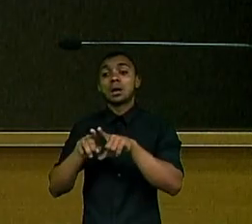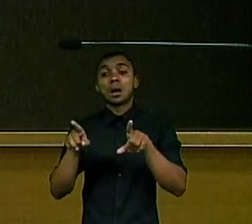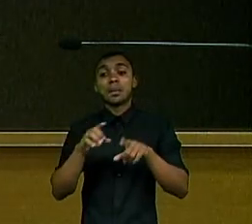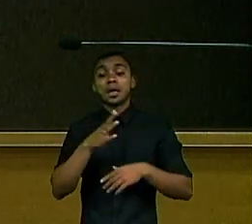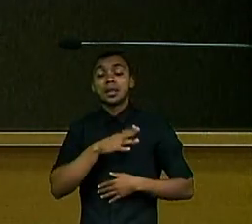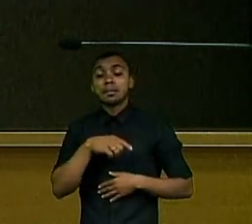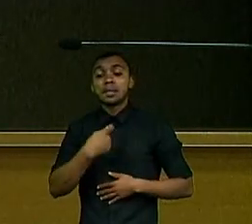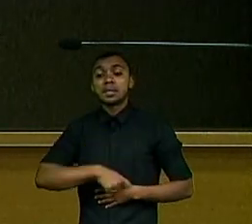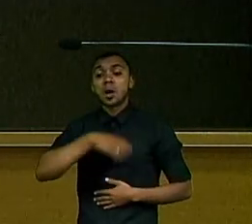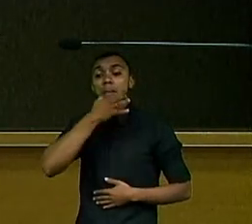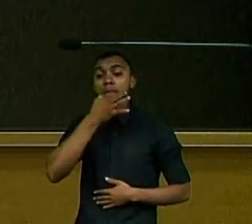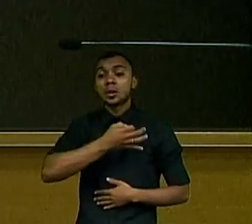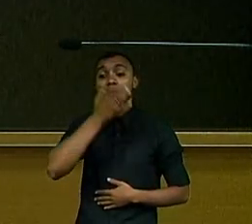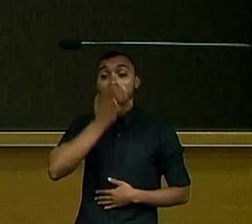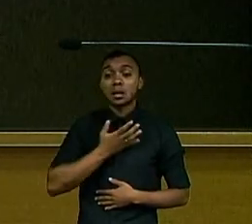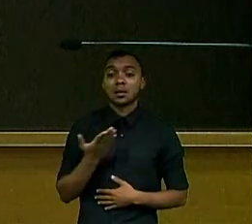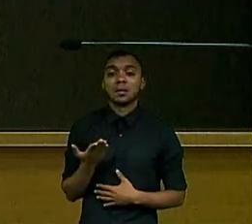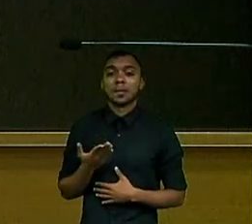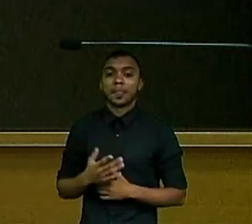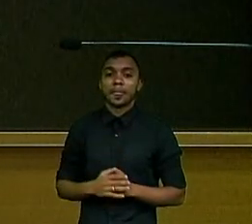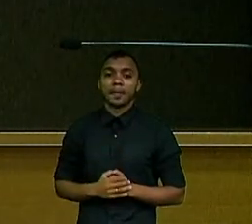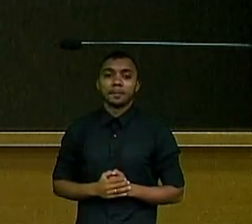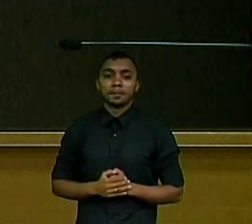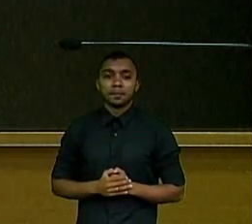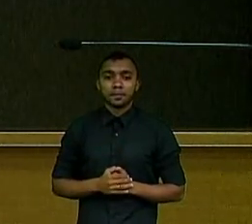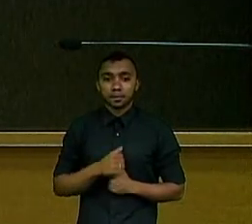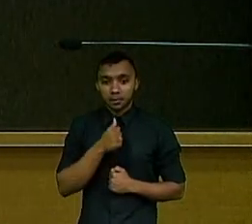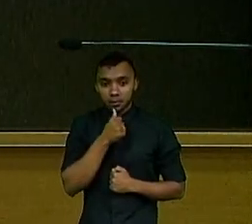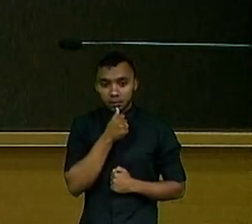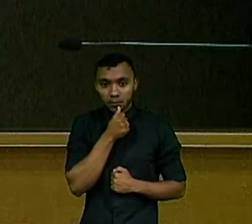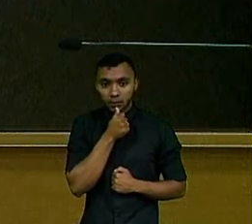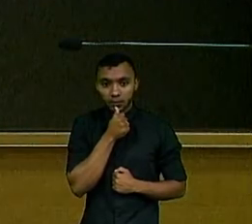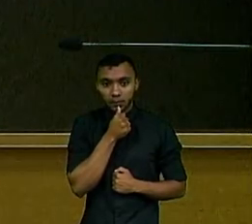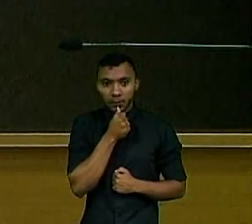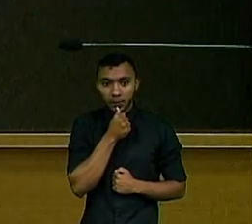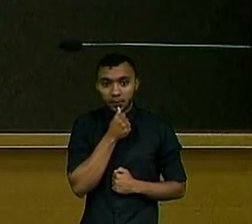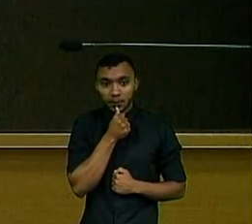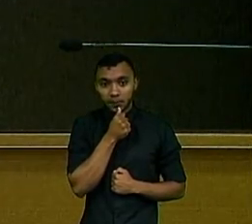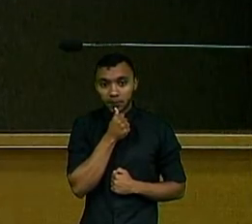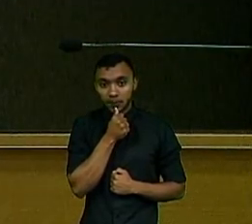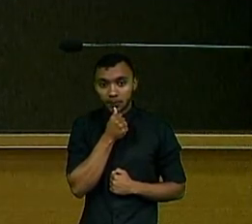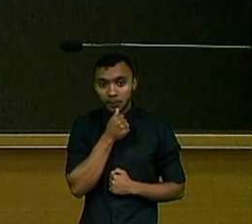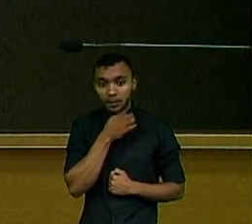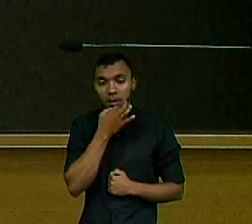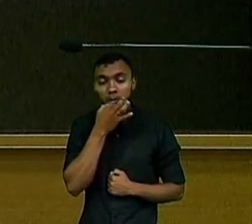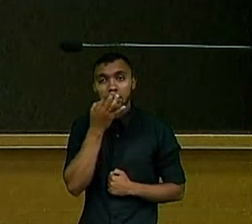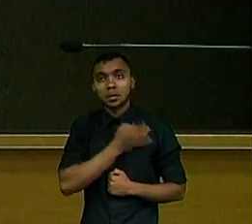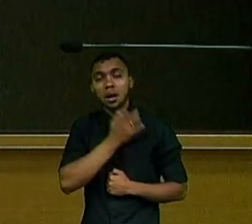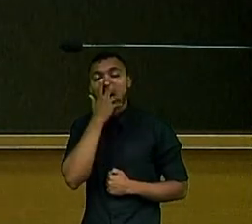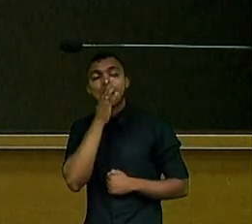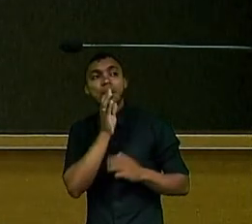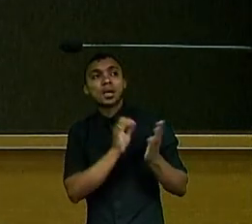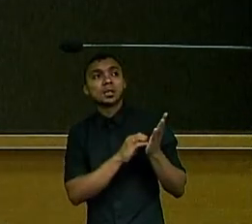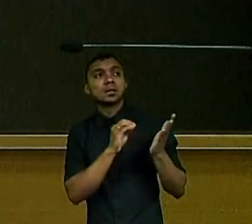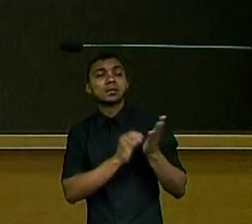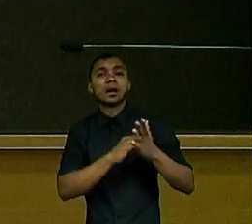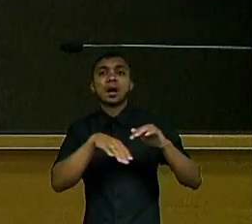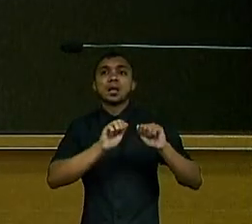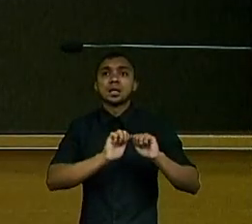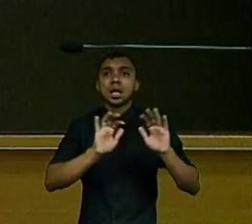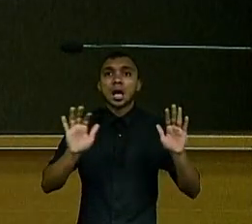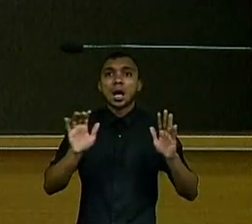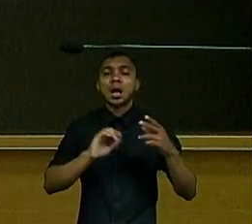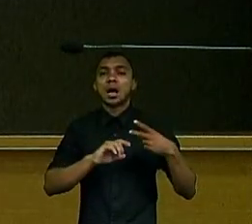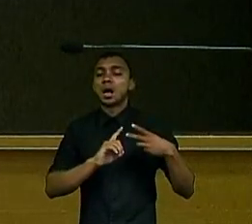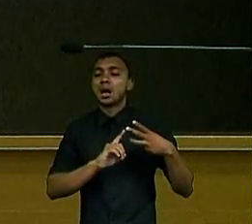A gente não pode fazer uma uma análise cega a gente não pode ter